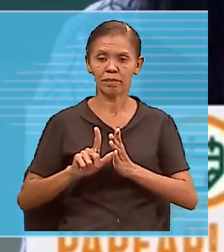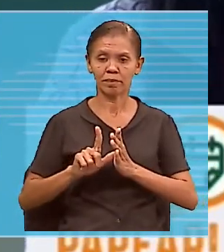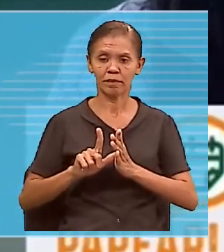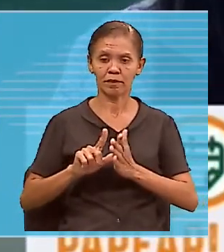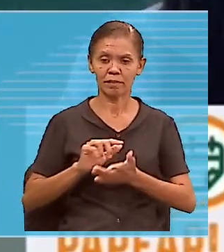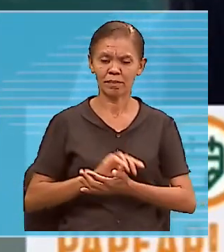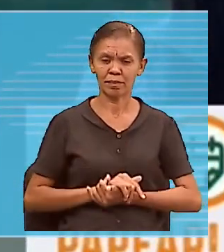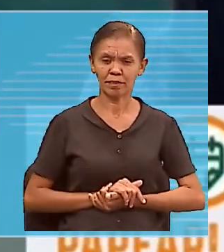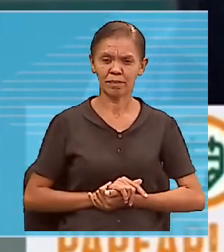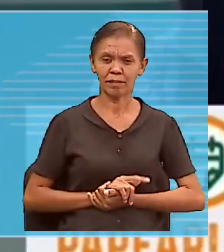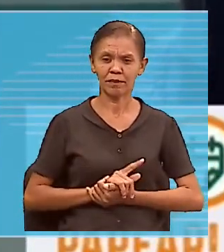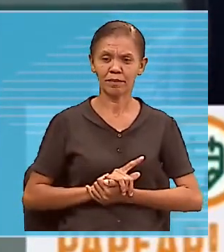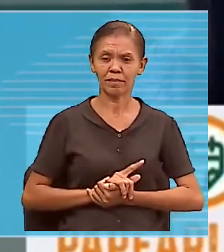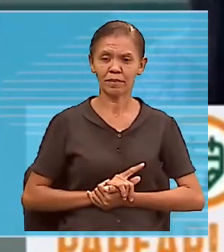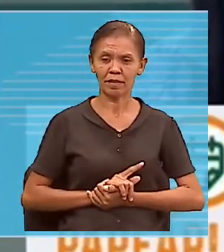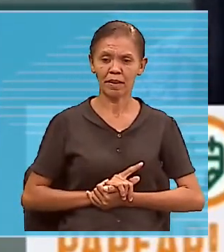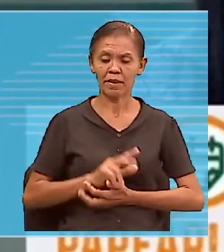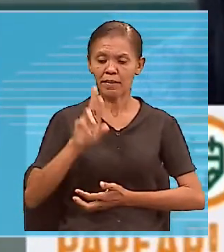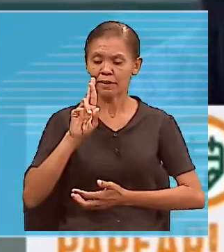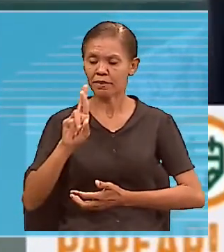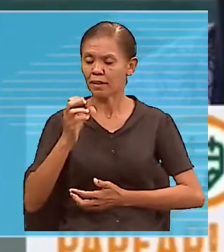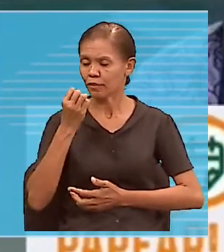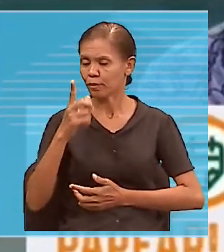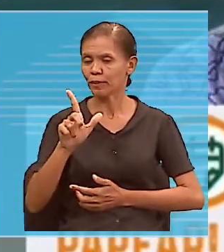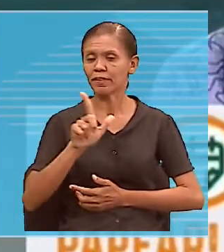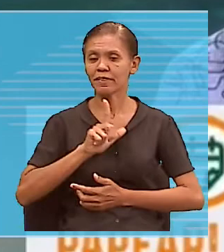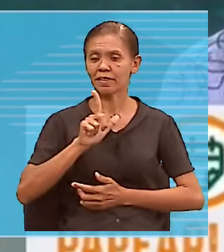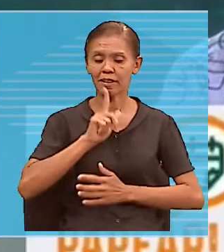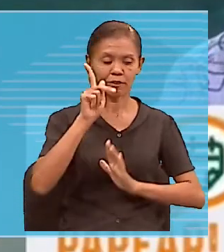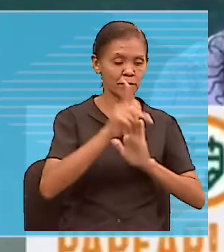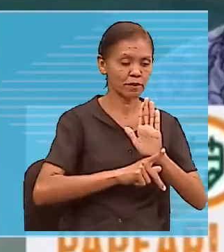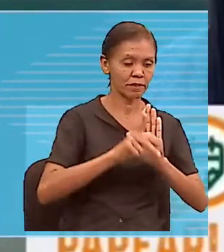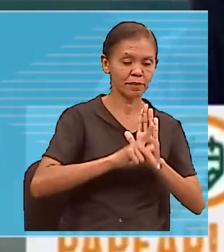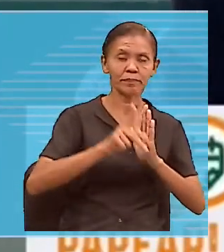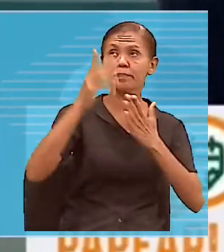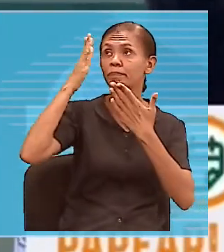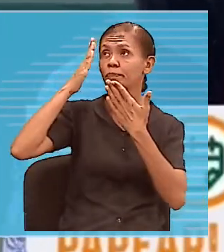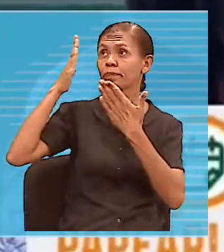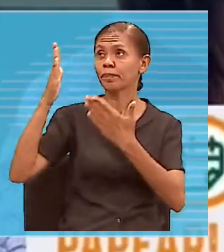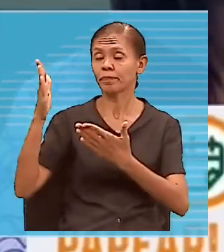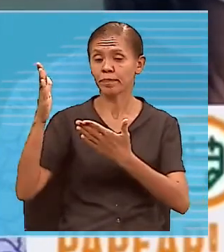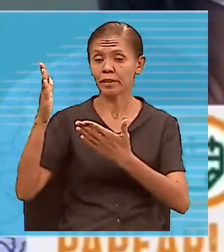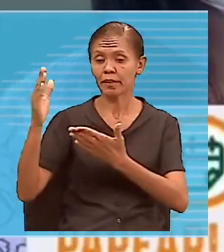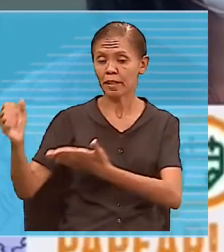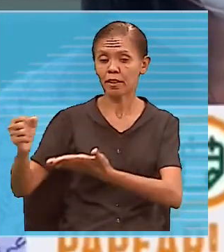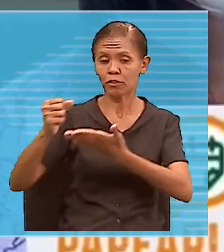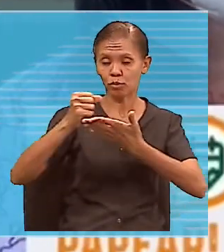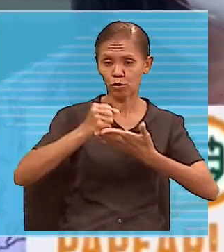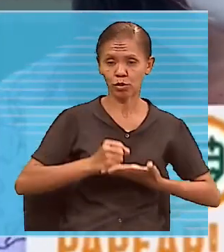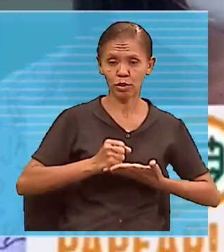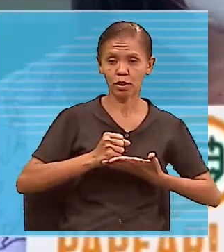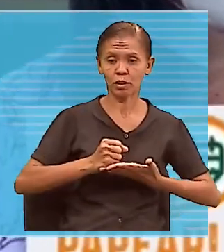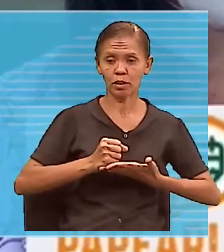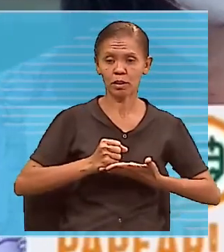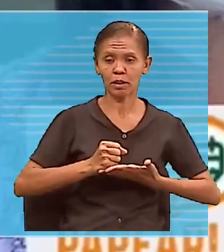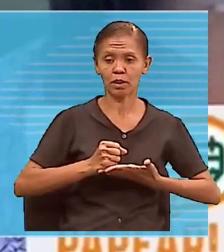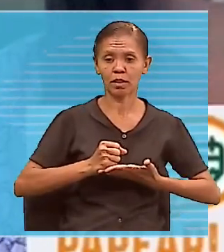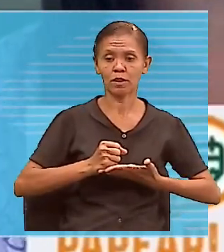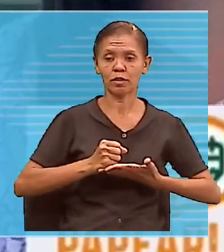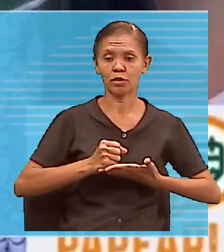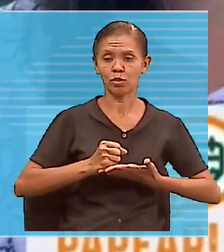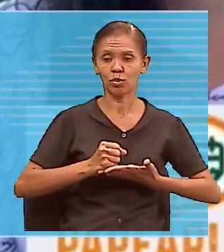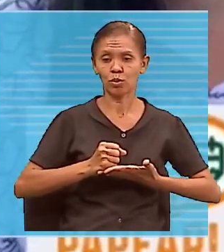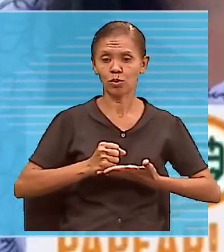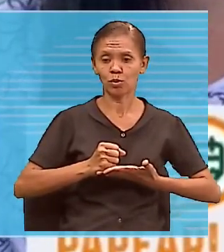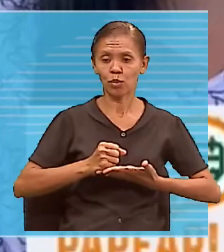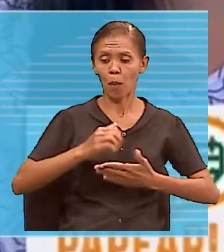dado muito ponto positivo para a nossa turma, para a nossa escola, para os alunos em si. Não só no estudo, mas